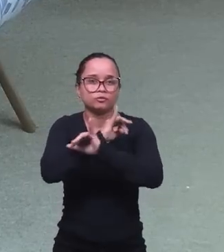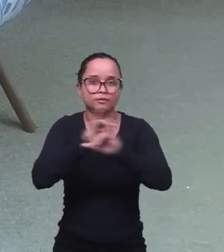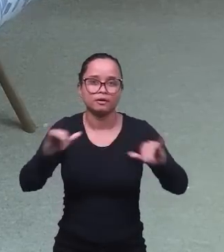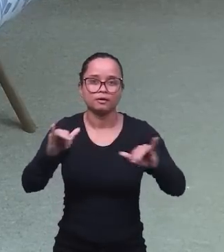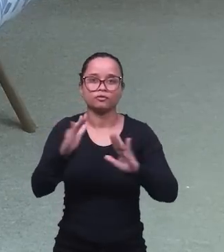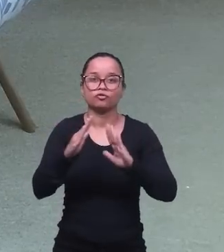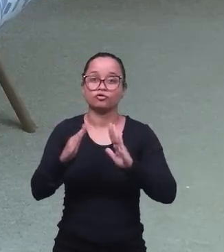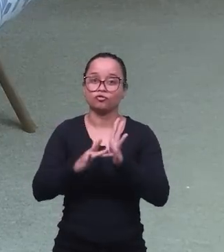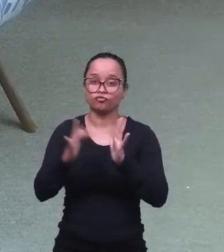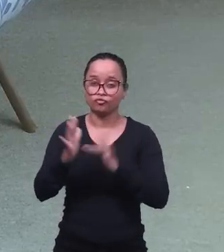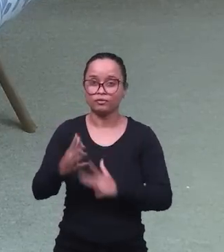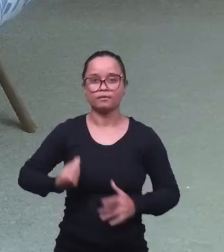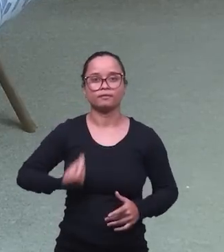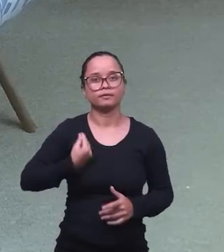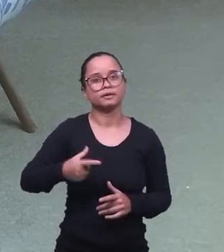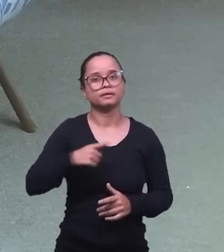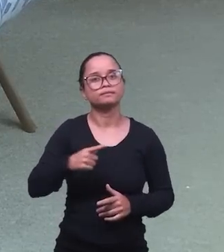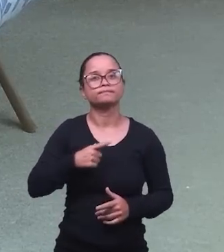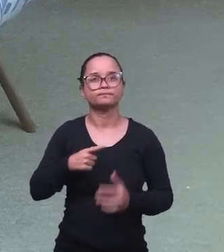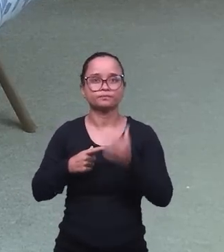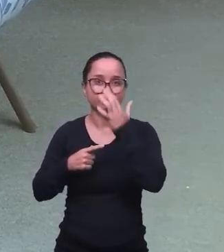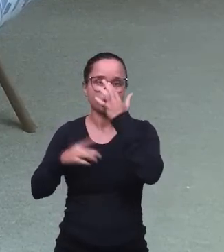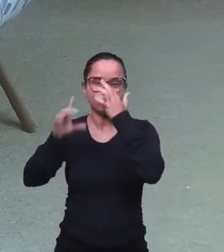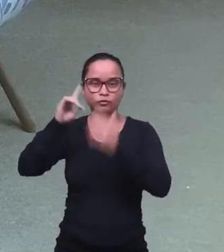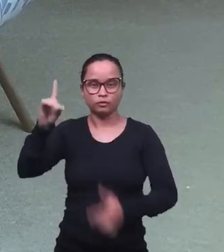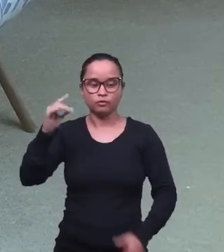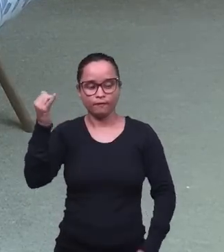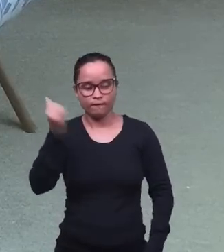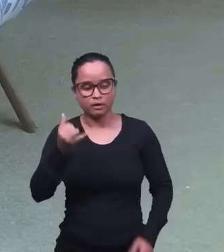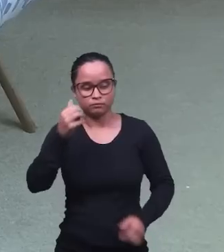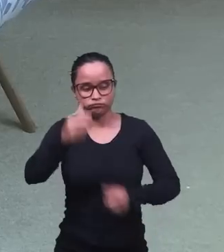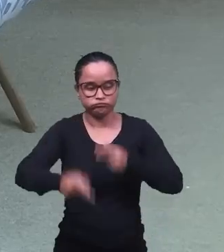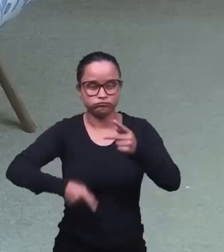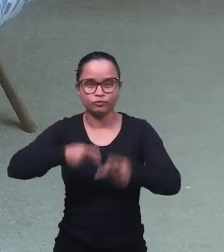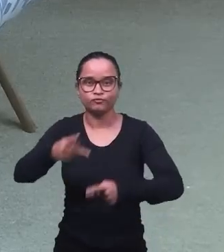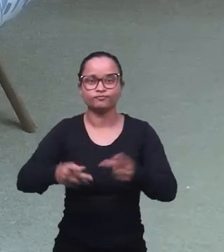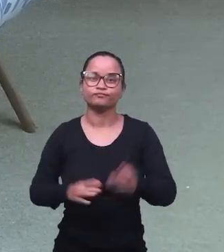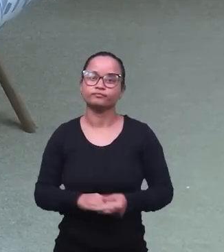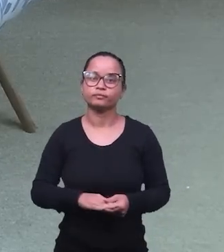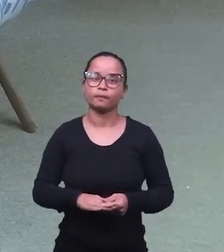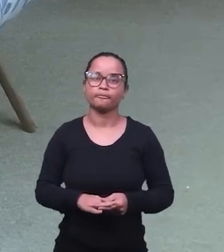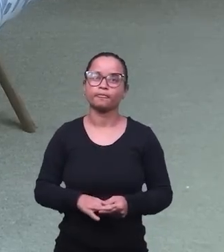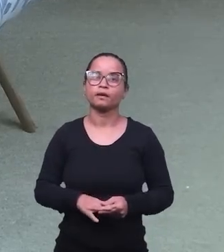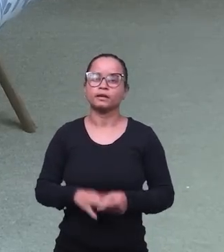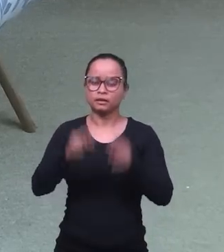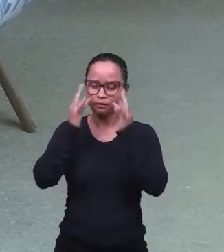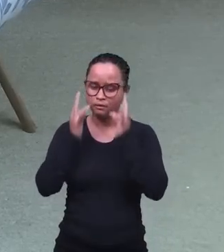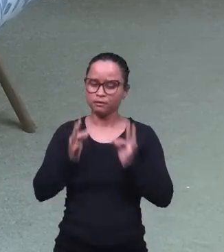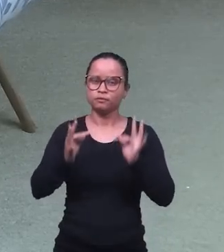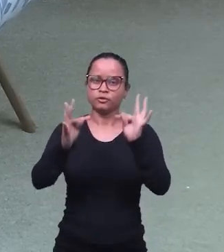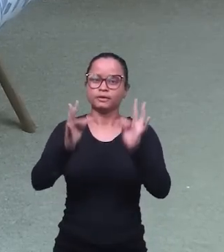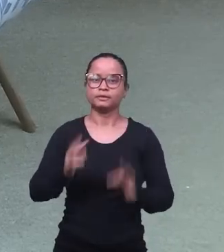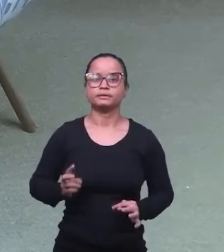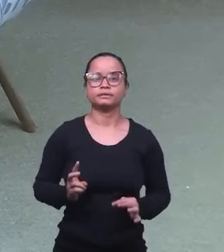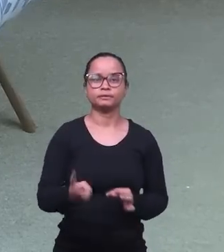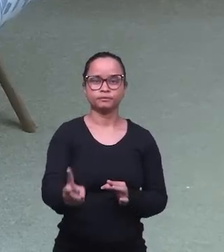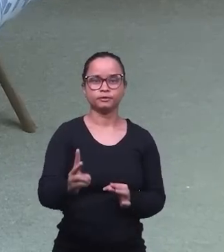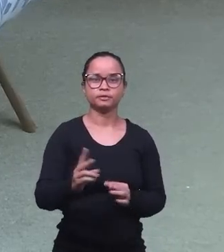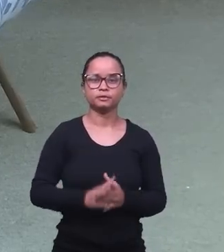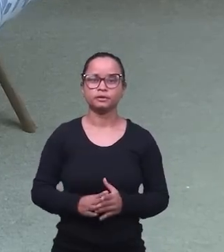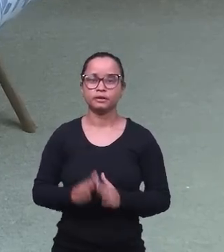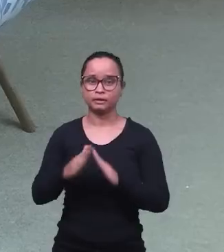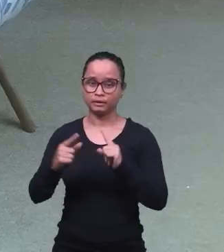a no Deus. meio dela, um Jesus Maravilha. que fala, um Deus que fala no meio do seu povo. E ela testemunha isso. Nós vamos ver isso na